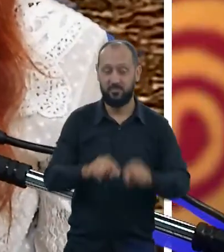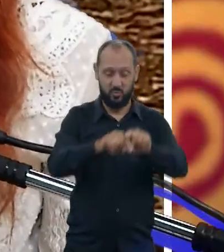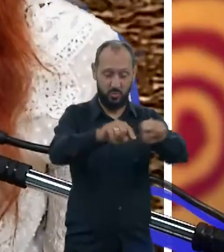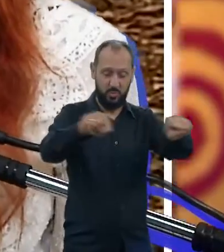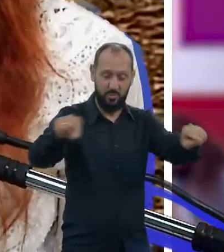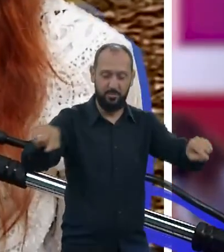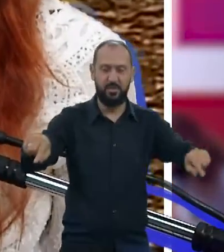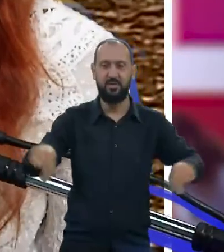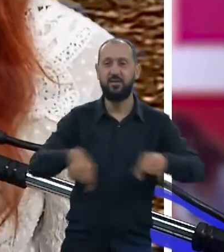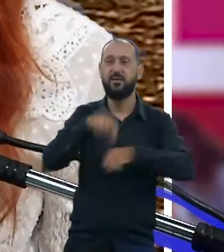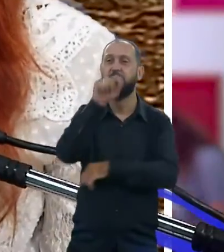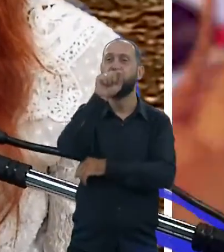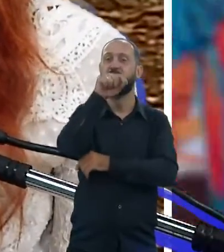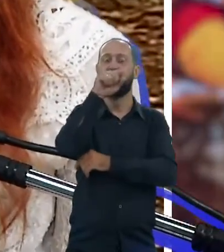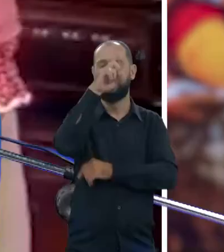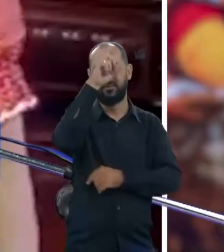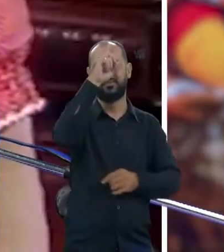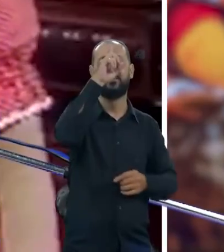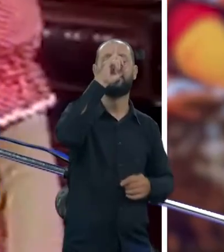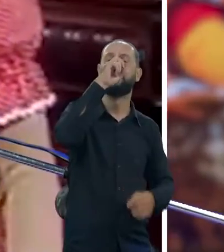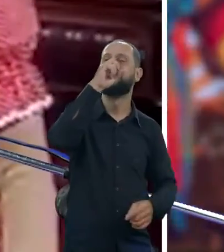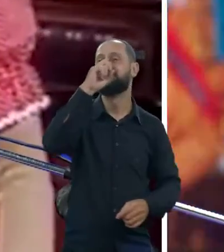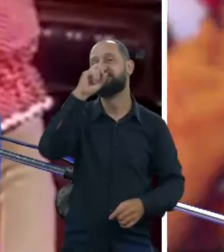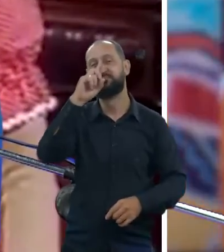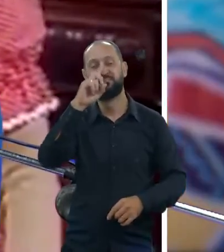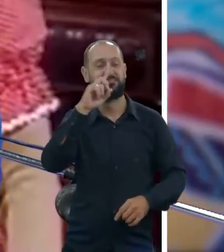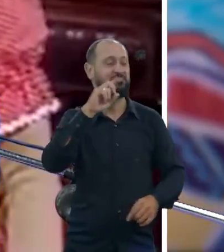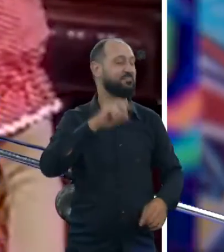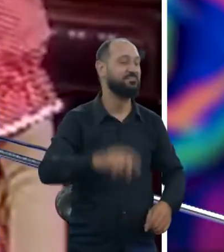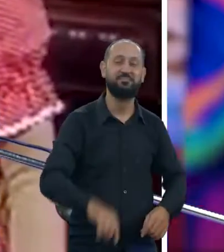Sítio do Pica-Pau Amarelo.